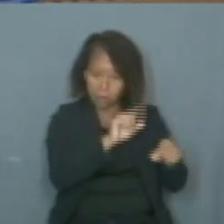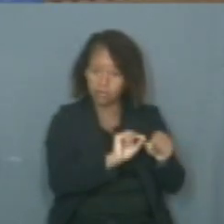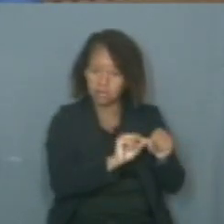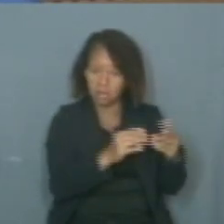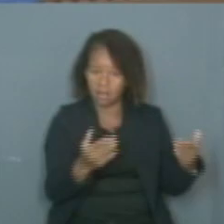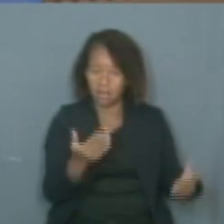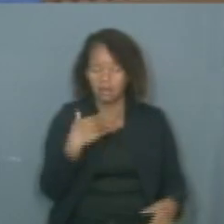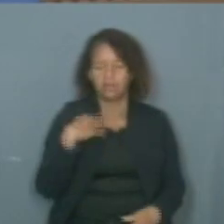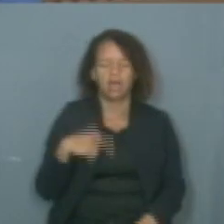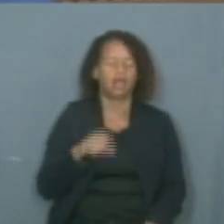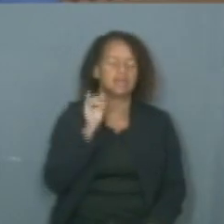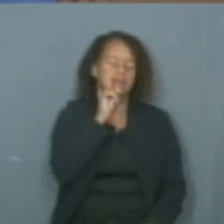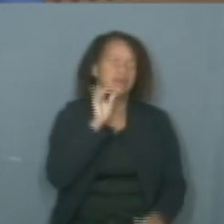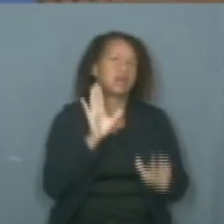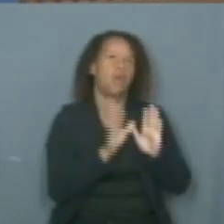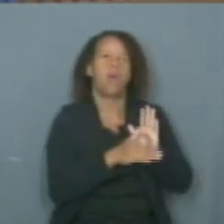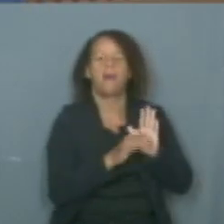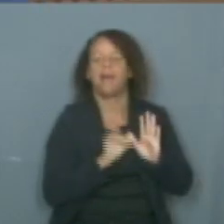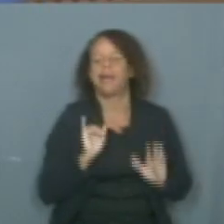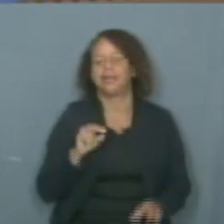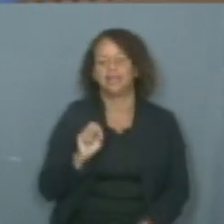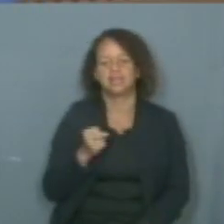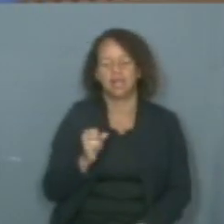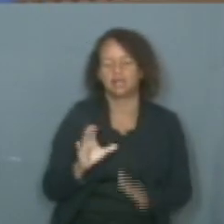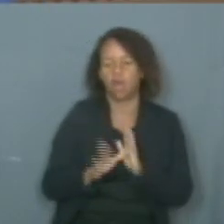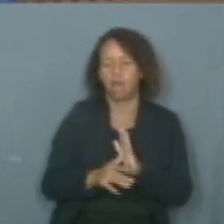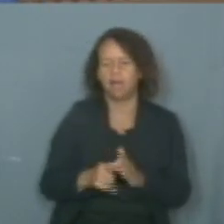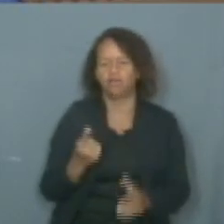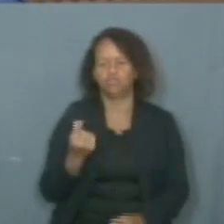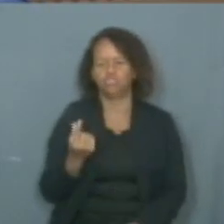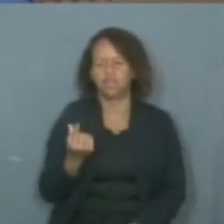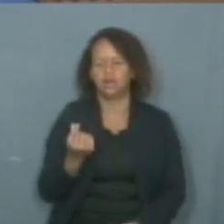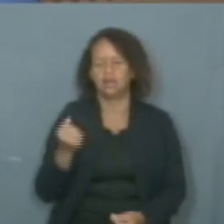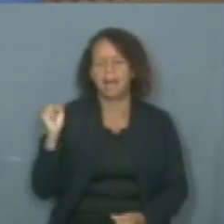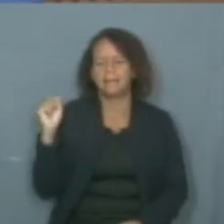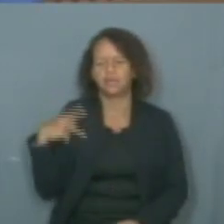aqui roubar o INSS, roubar o dinheiro de aposentados